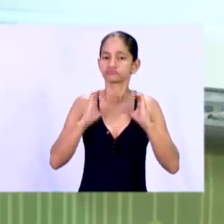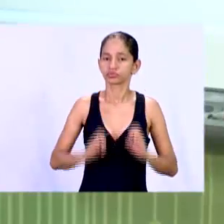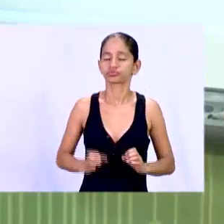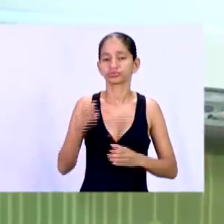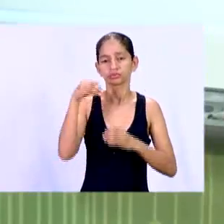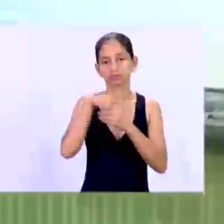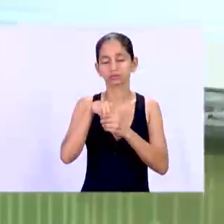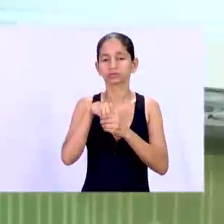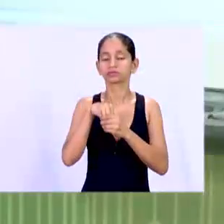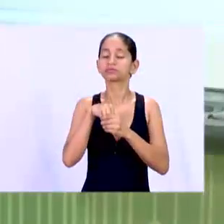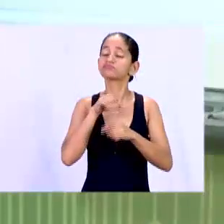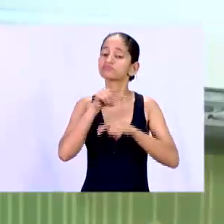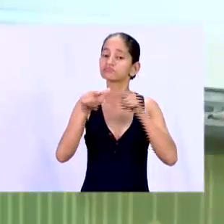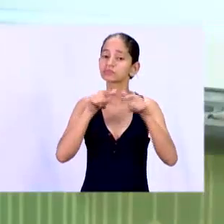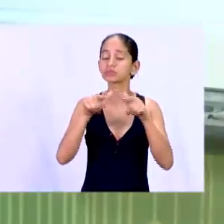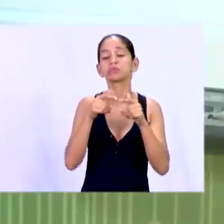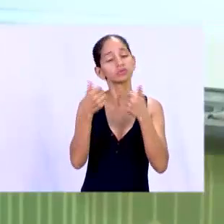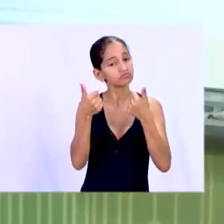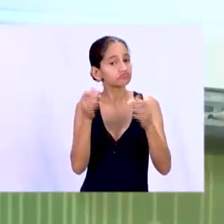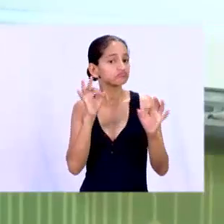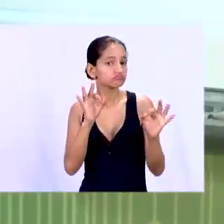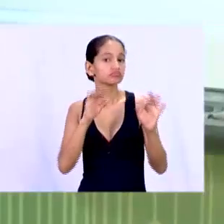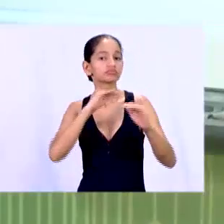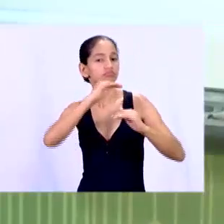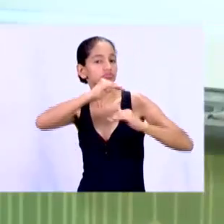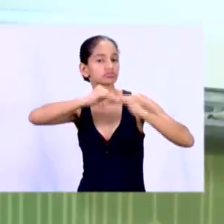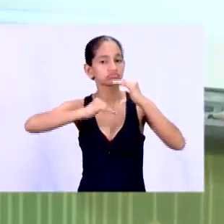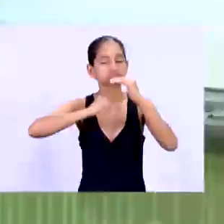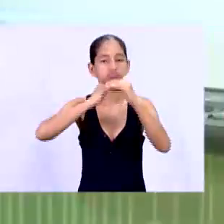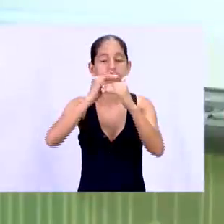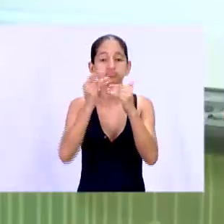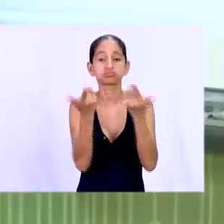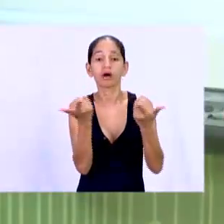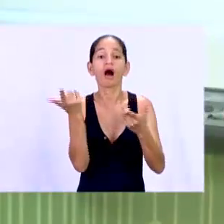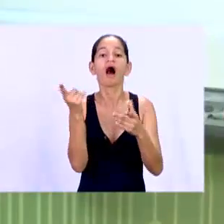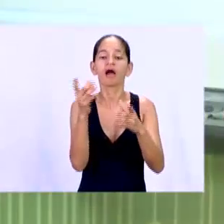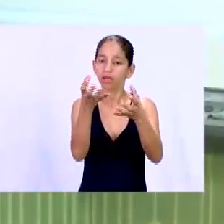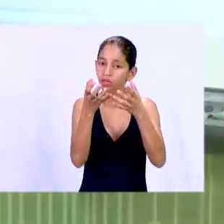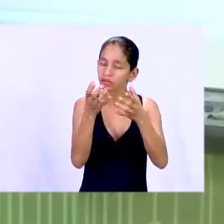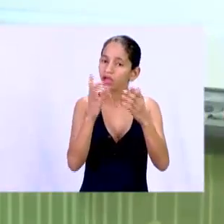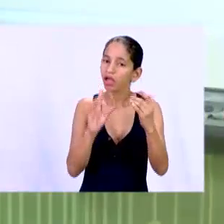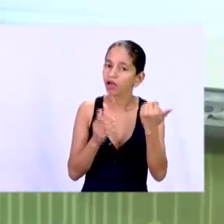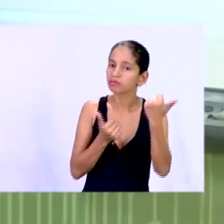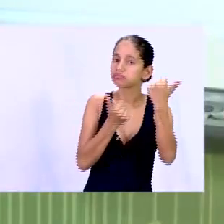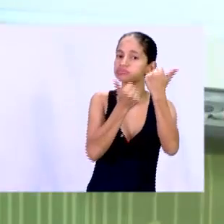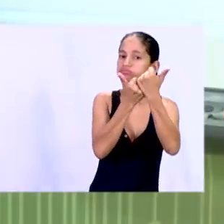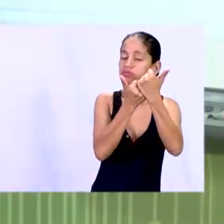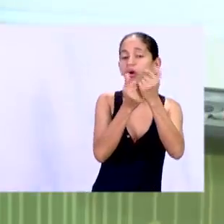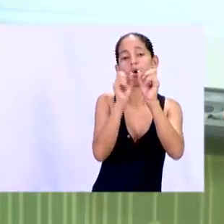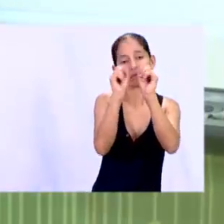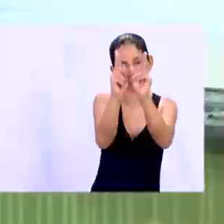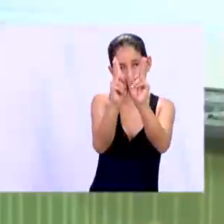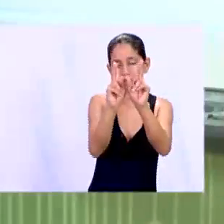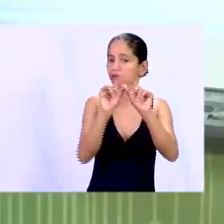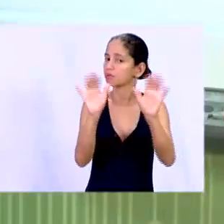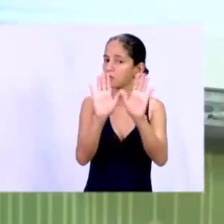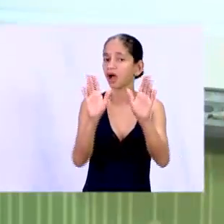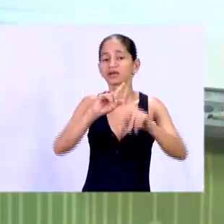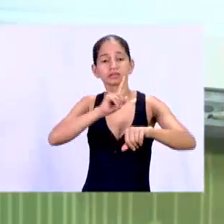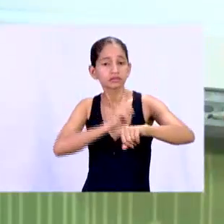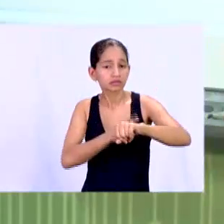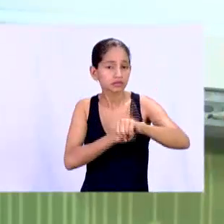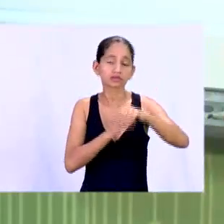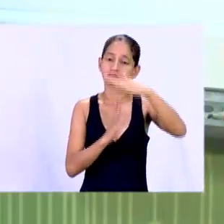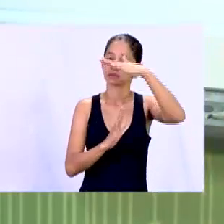da empresa, que com certeza você vai alcançar o espaço que você quer ocupar, a posição que você quer ocupar. É uma questão de